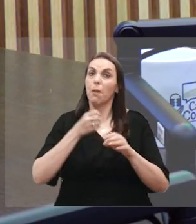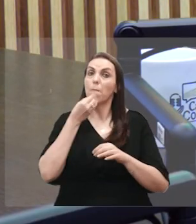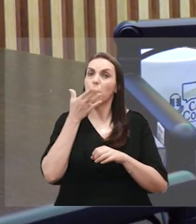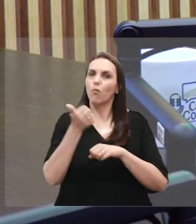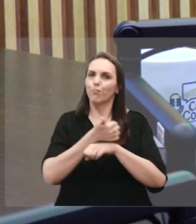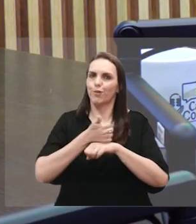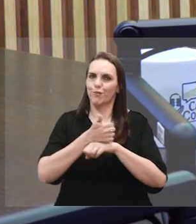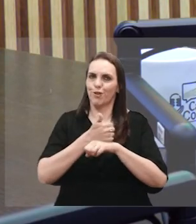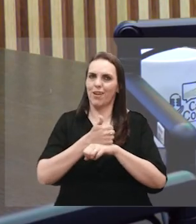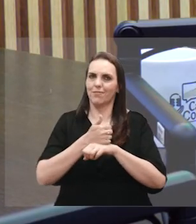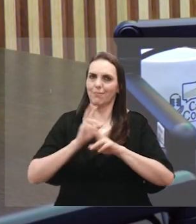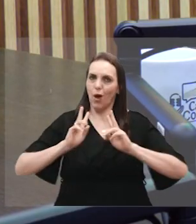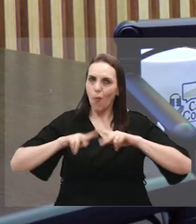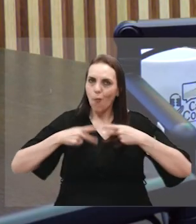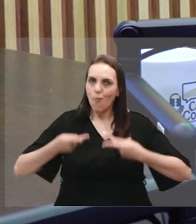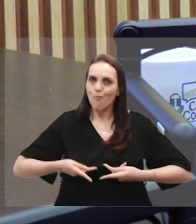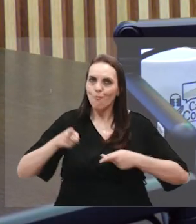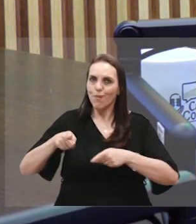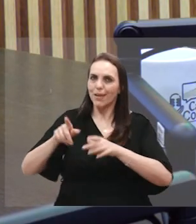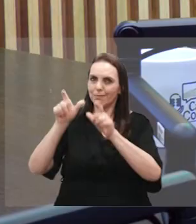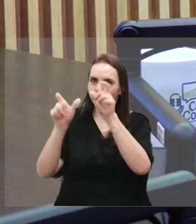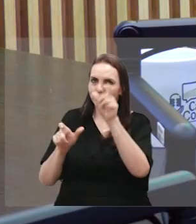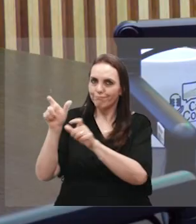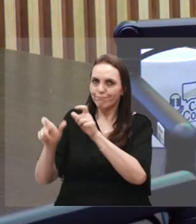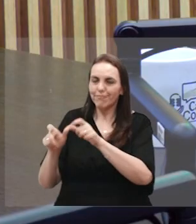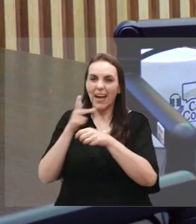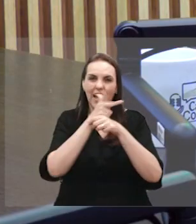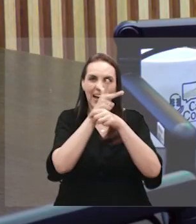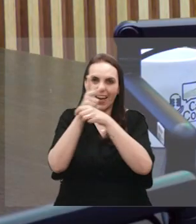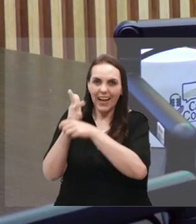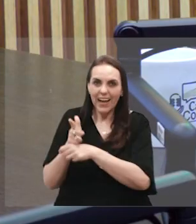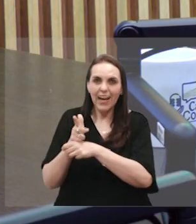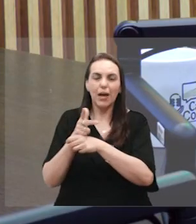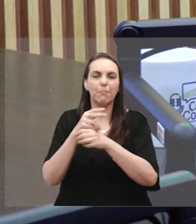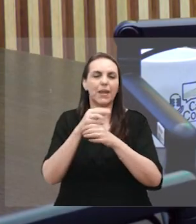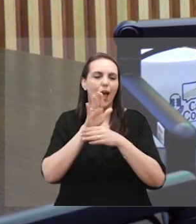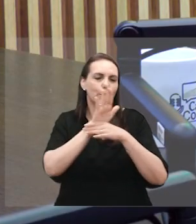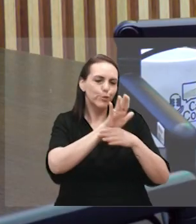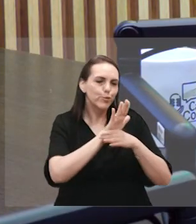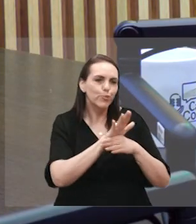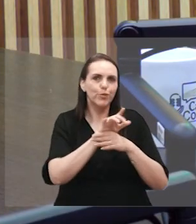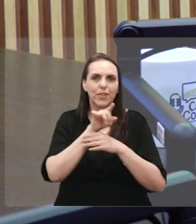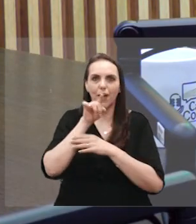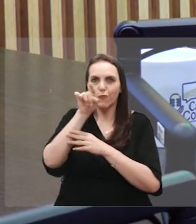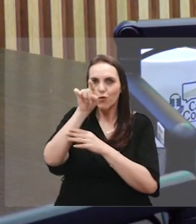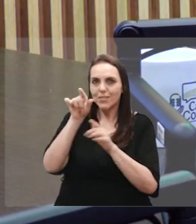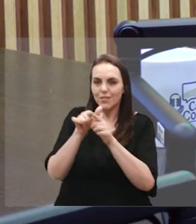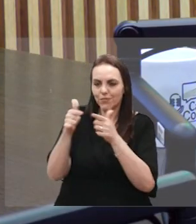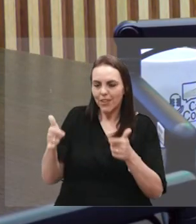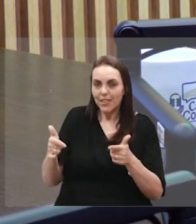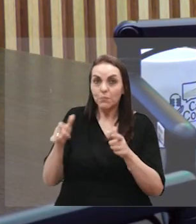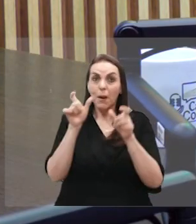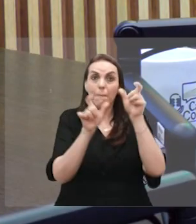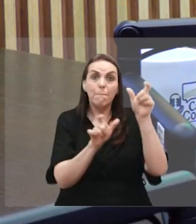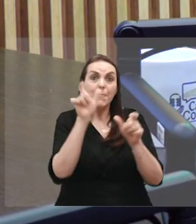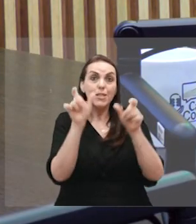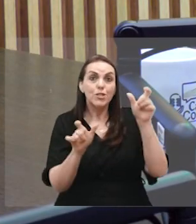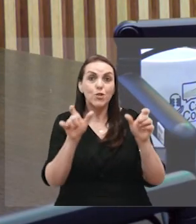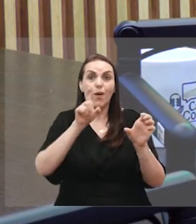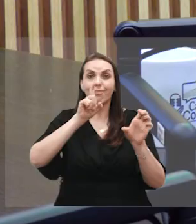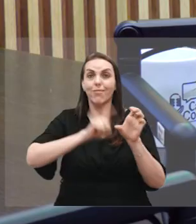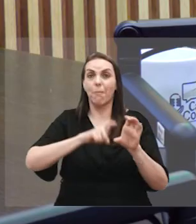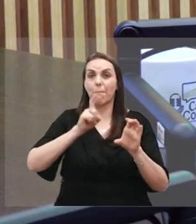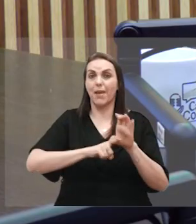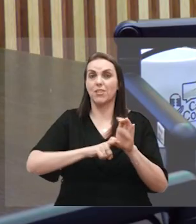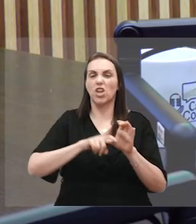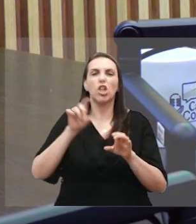profissionais, é do material humano, tá? A primeira coisa, depende do câmera, o pessoal que está auxiliando aqui, depende de ti, então é das pessoas que